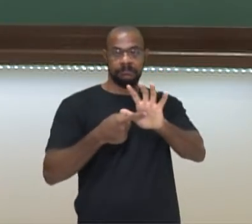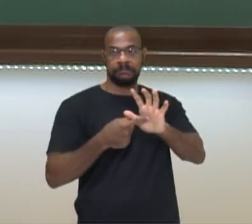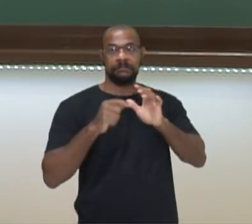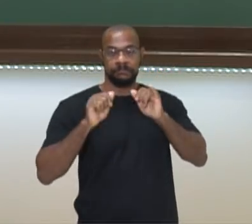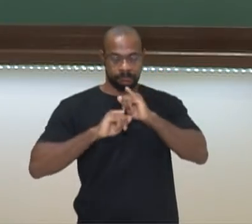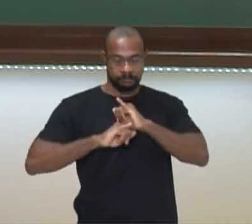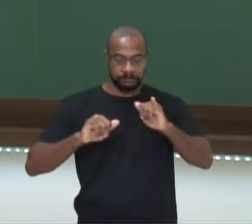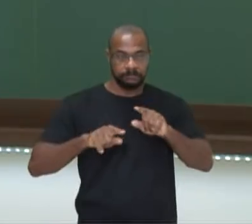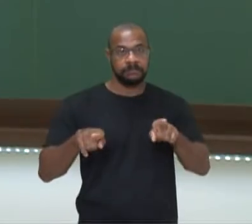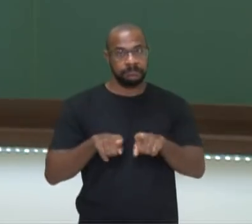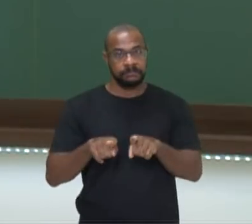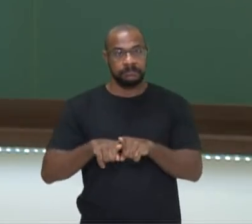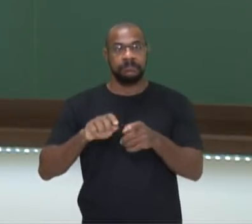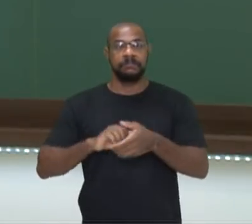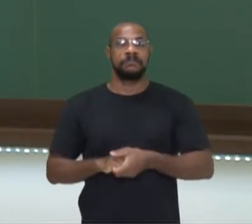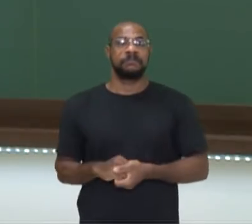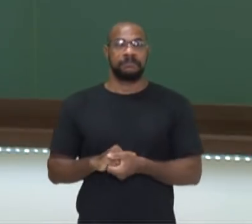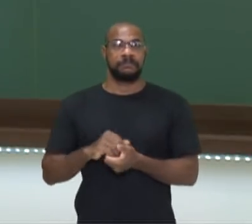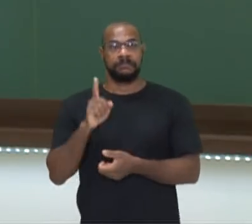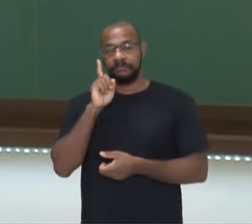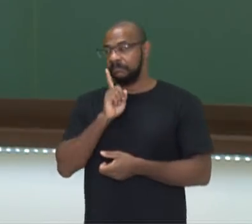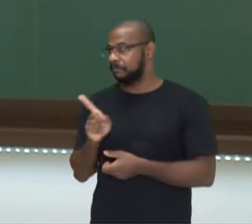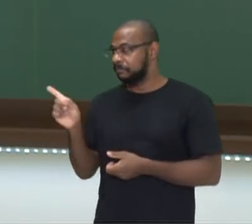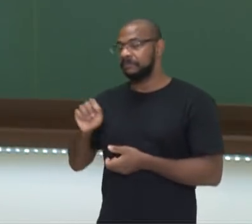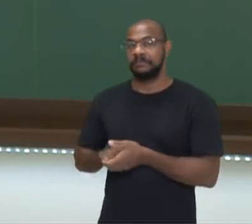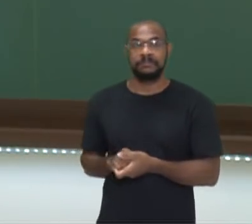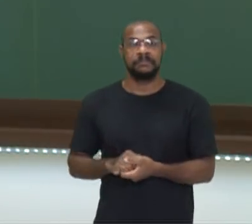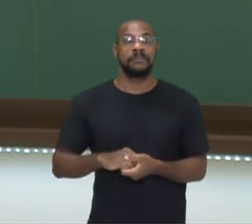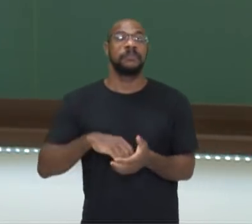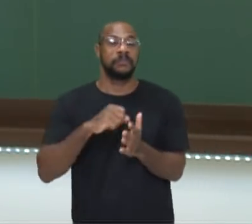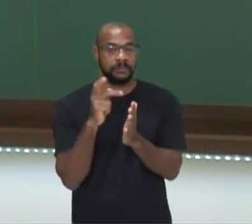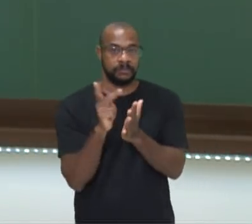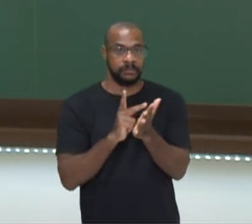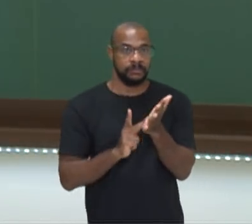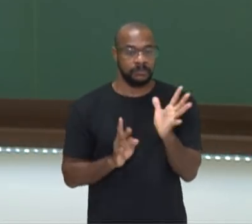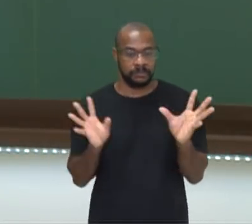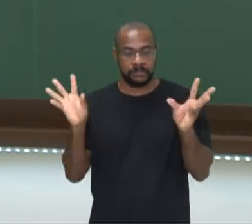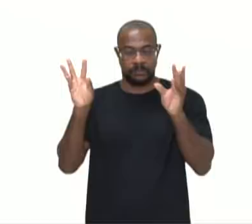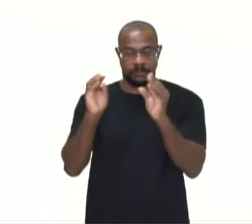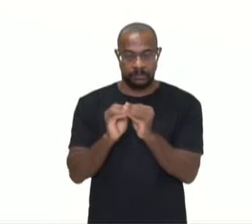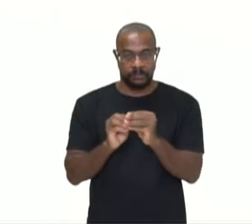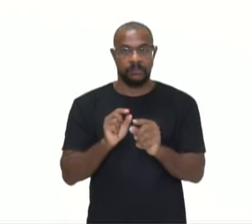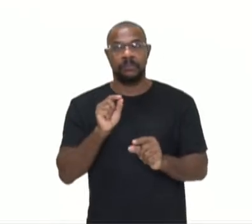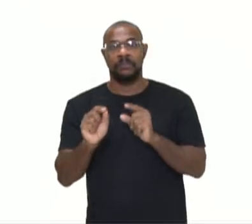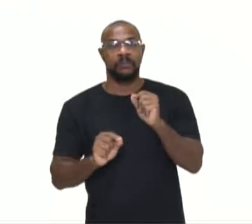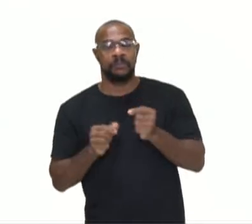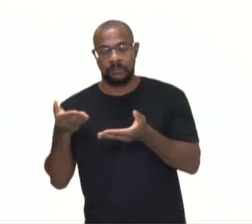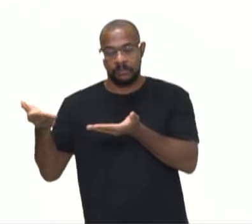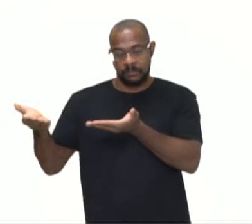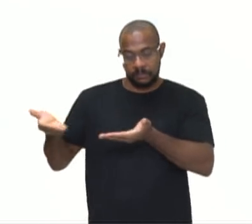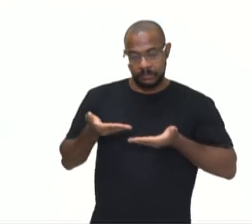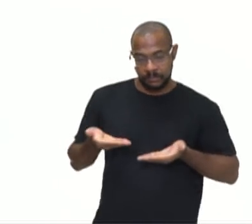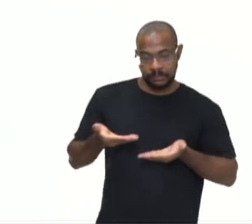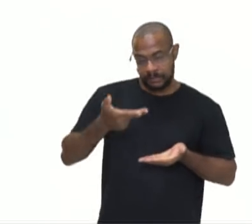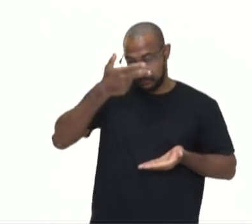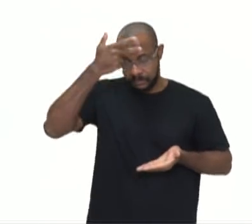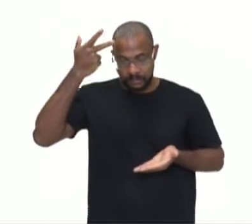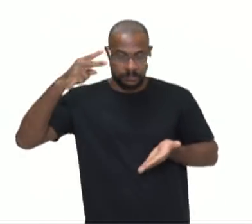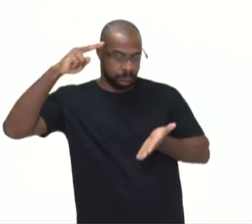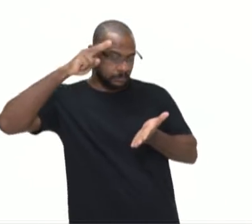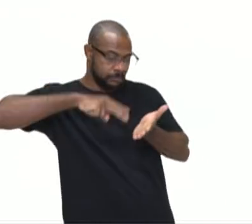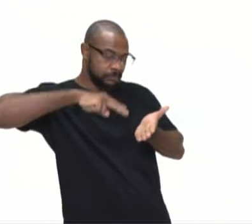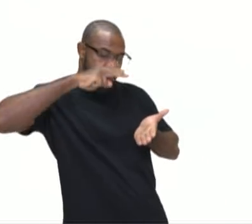se ficou mais ou menos assim? Olha só. O poema se resume a um convite ao leitor